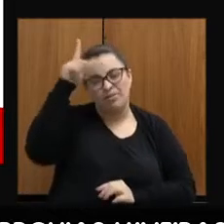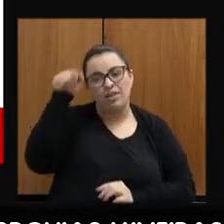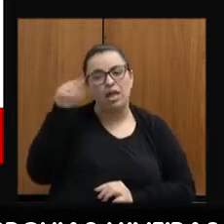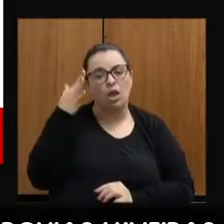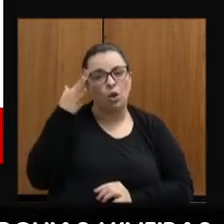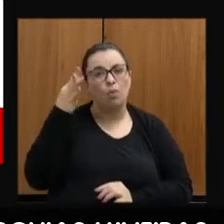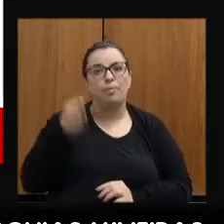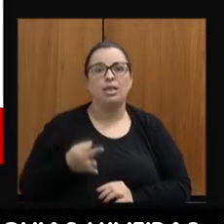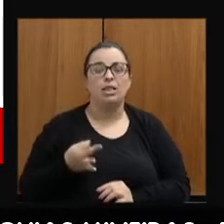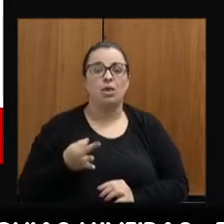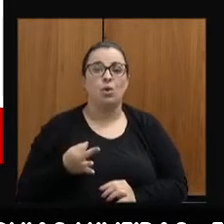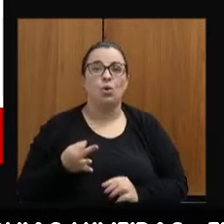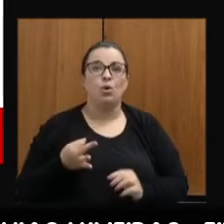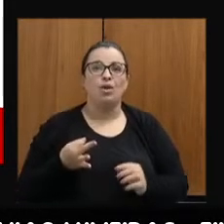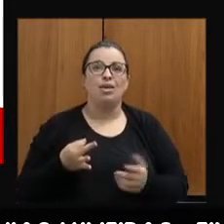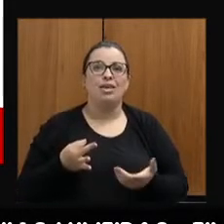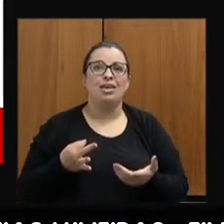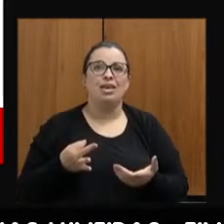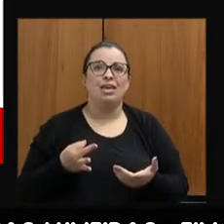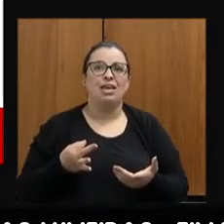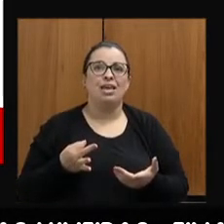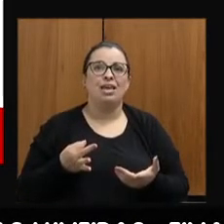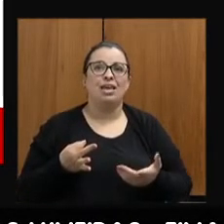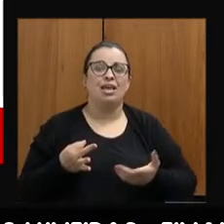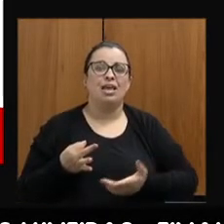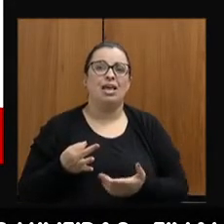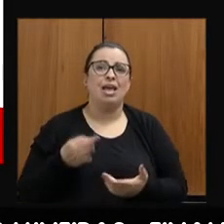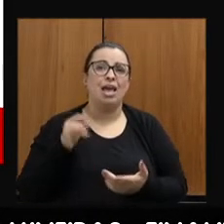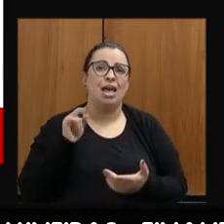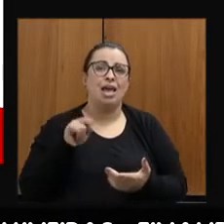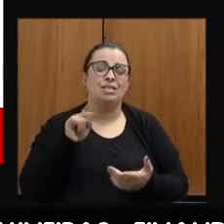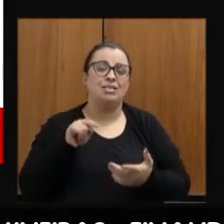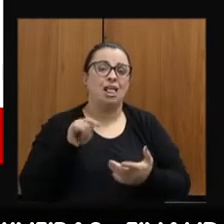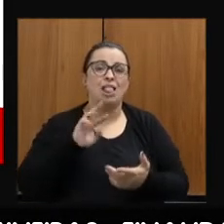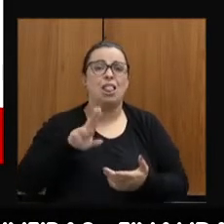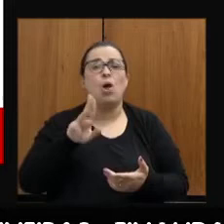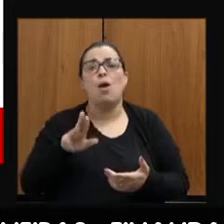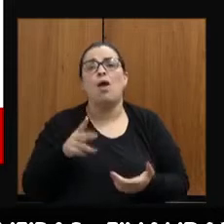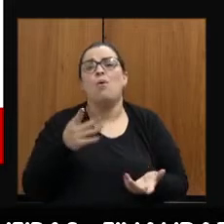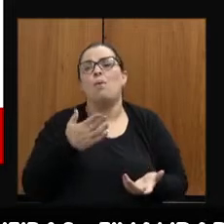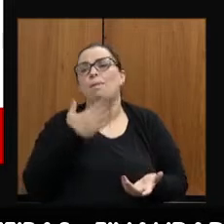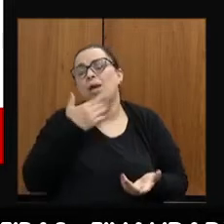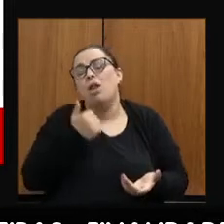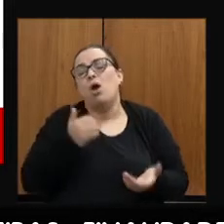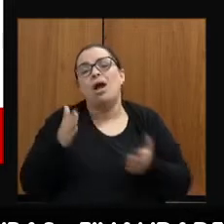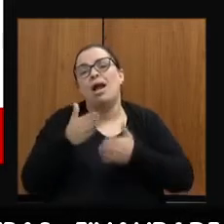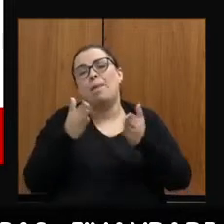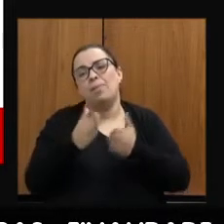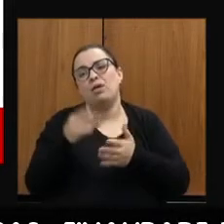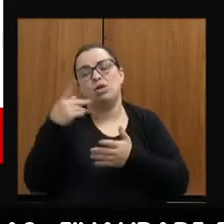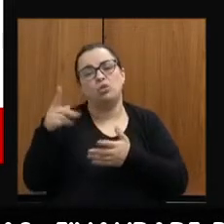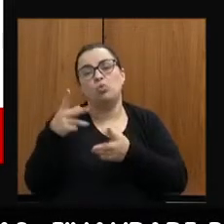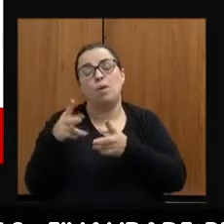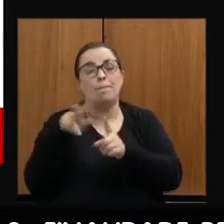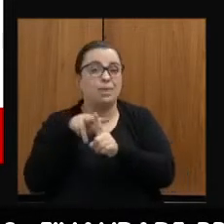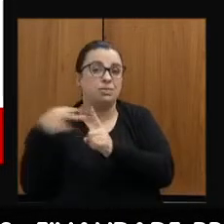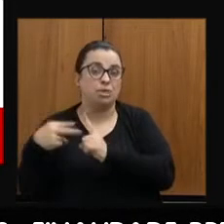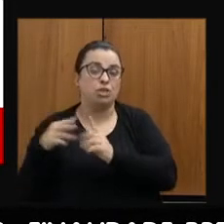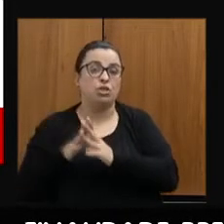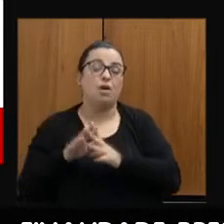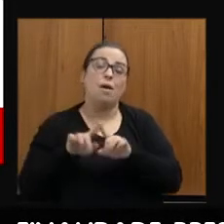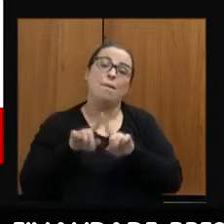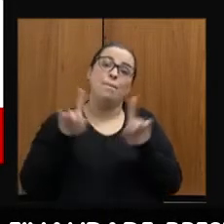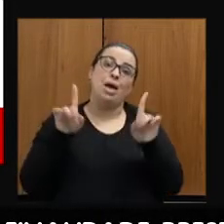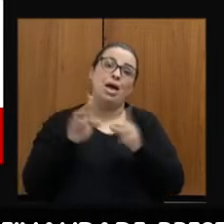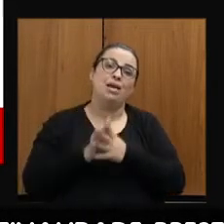não é não seria o melhor caminho a visão dela né É mas eu acho que o mais importante desse processo nem sempre a gente consegue chegar